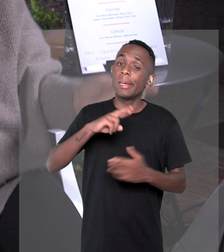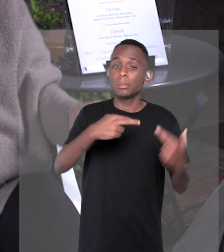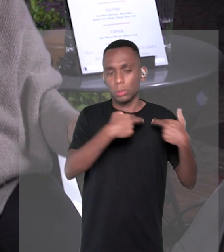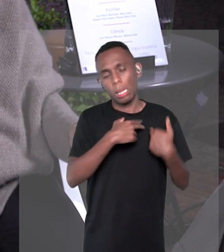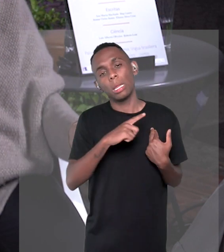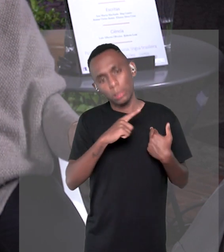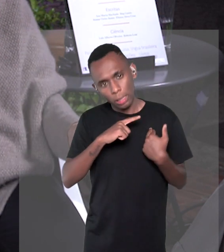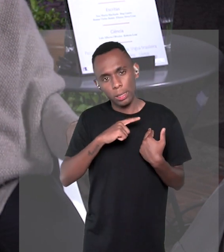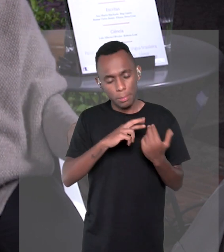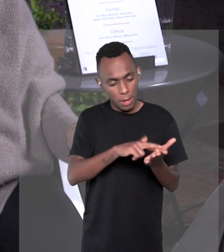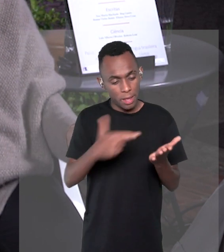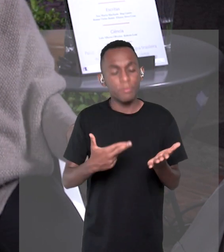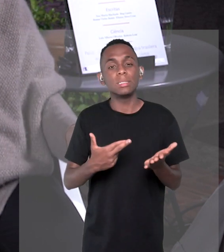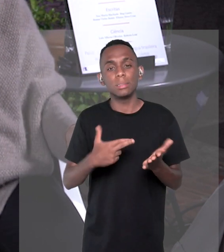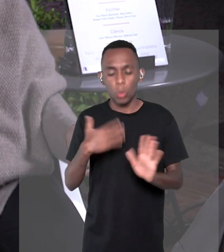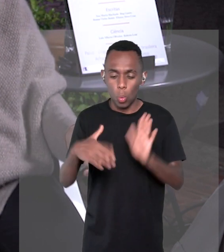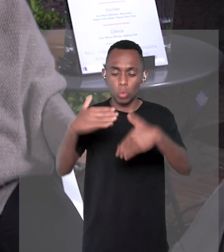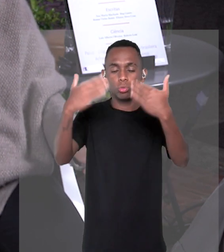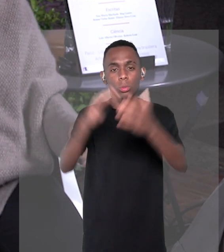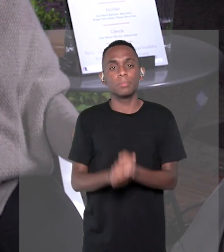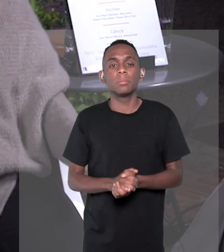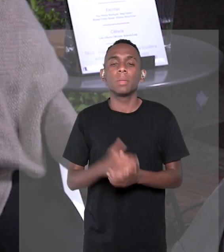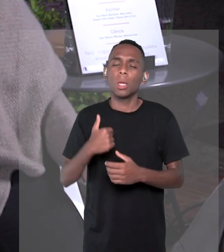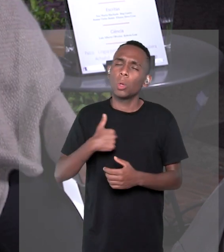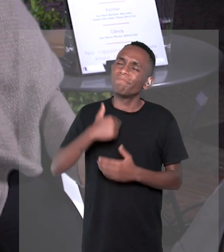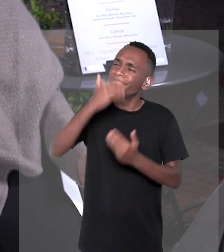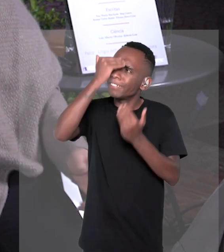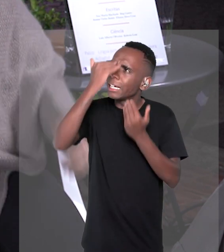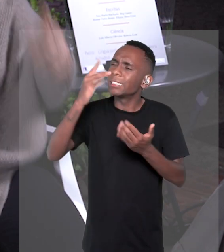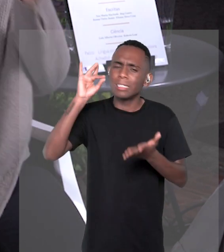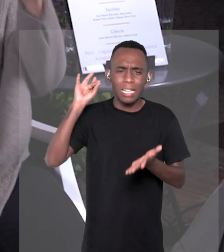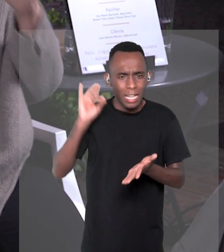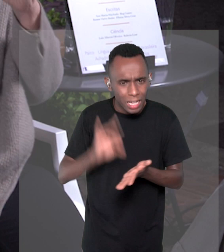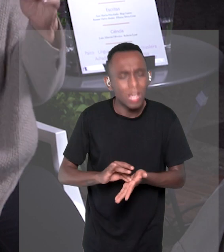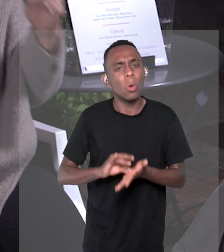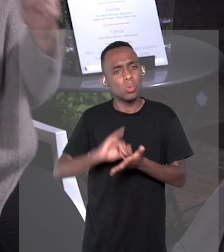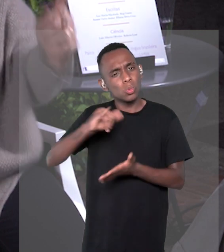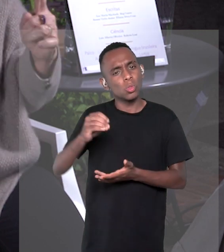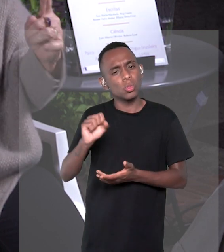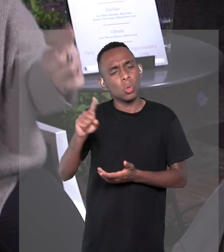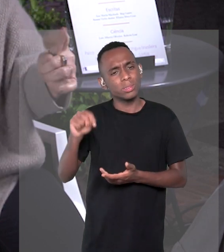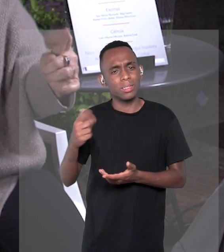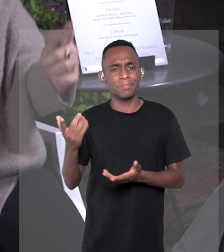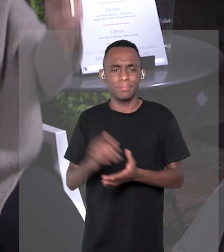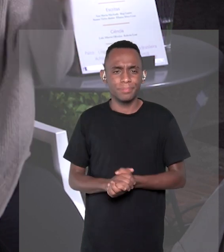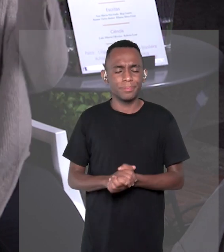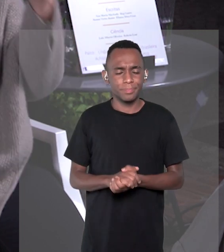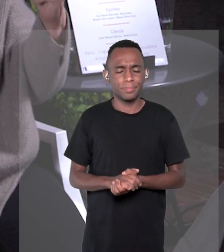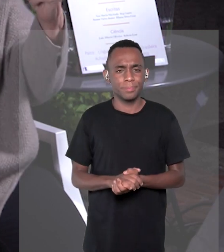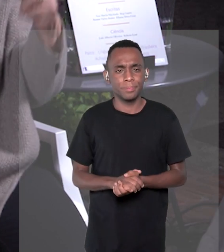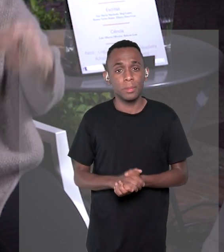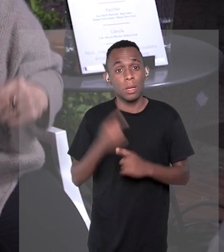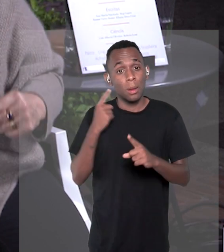150 anos essa revista, né? Tem 150 anos. Ela só não é a revista mais antiga do Brasil, ela é